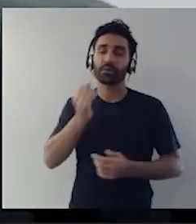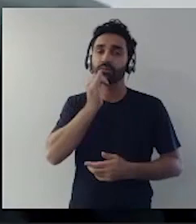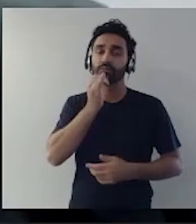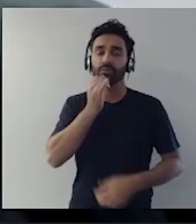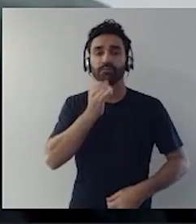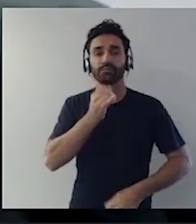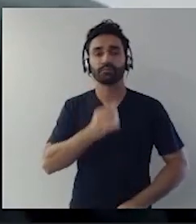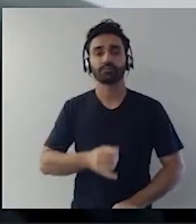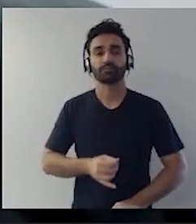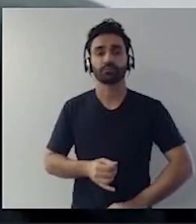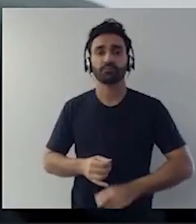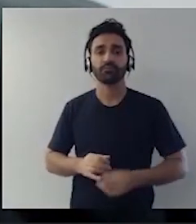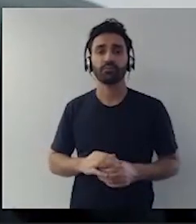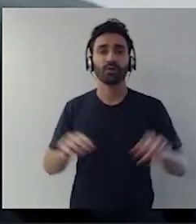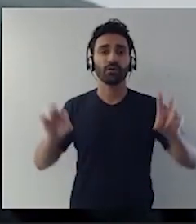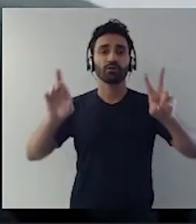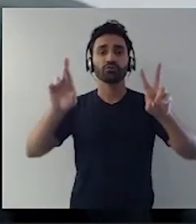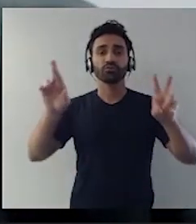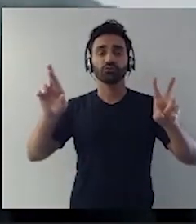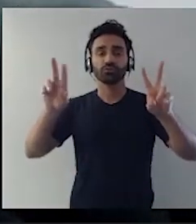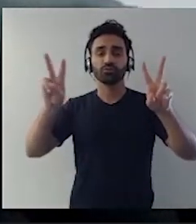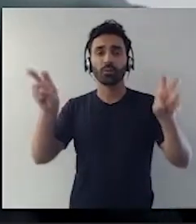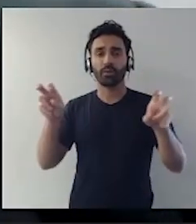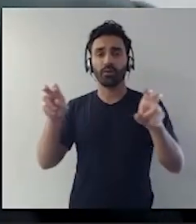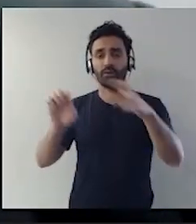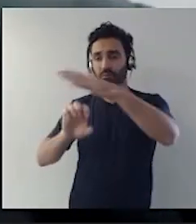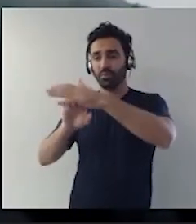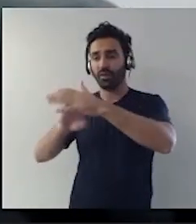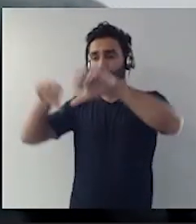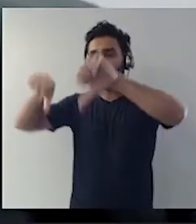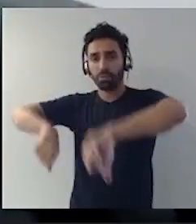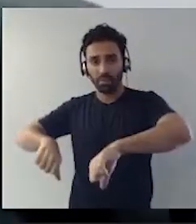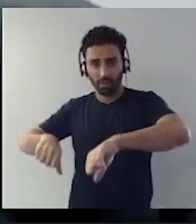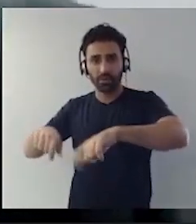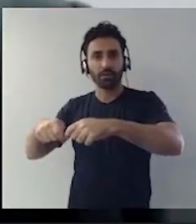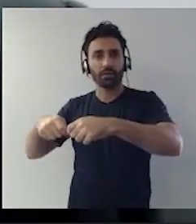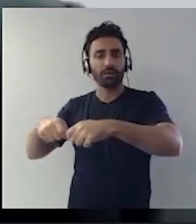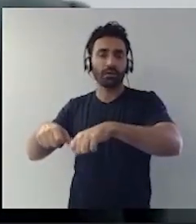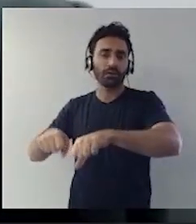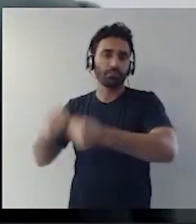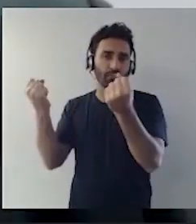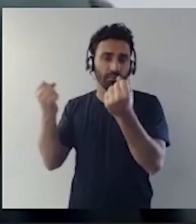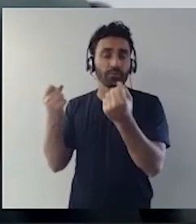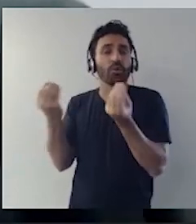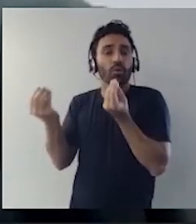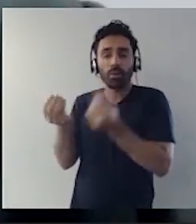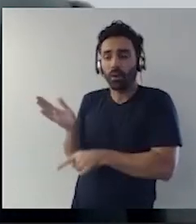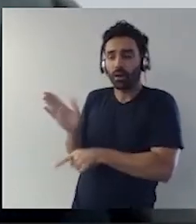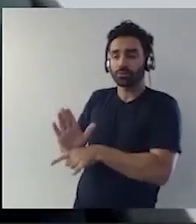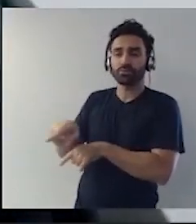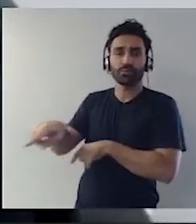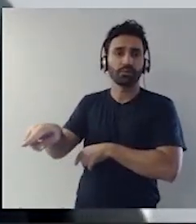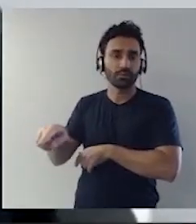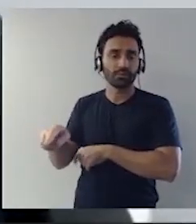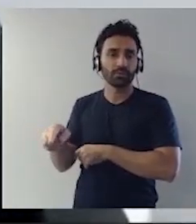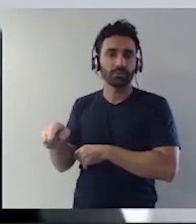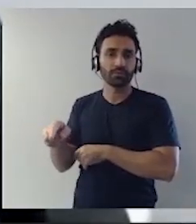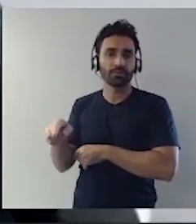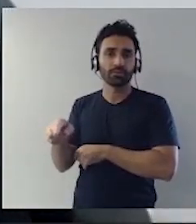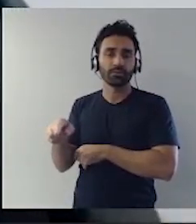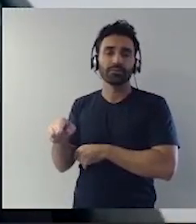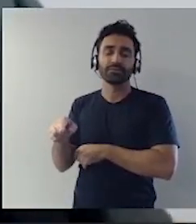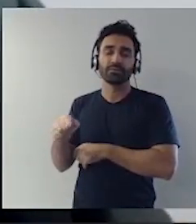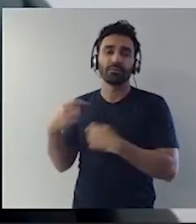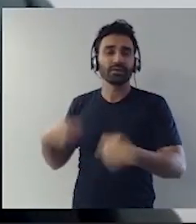a questão da recuperação das empresas, recuperação judicial das empresas e os contratos administrativos. Se nós levarmos a ferro e fogo aquela